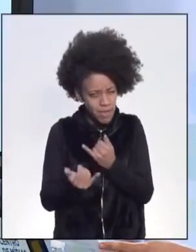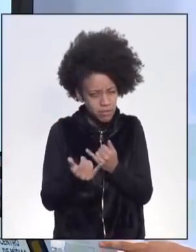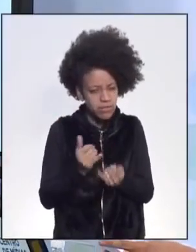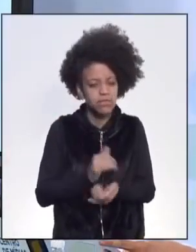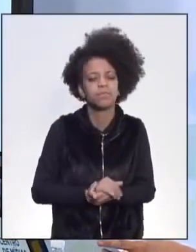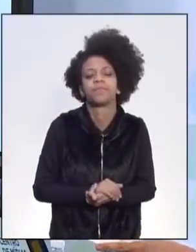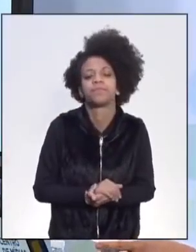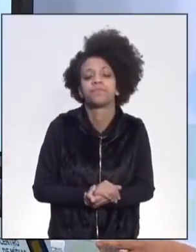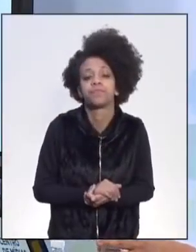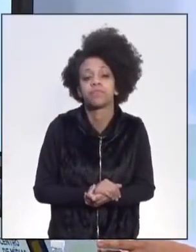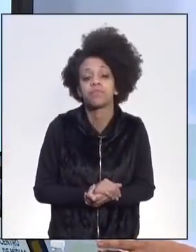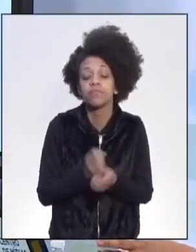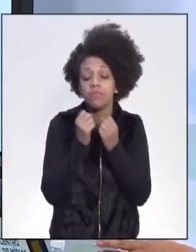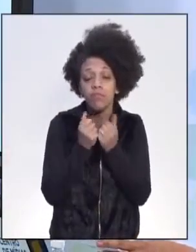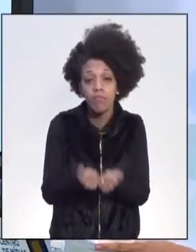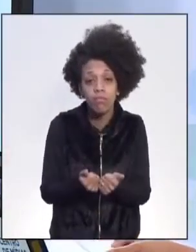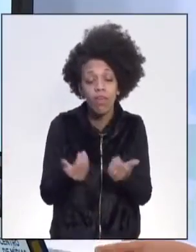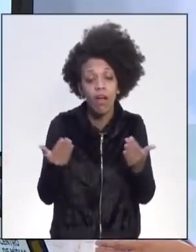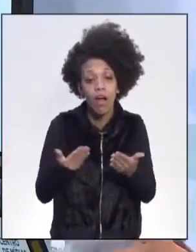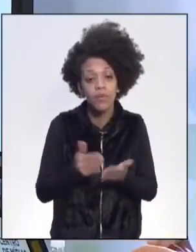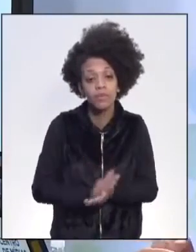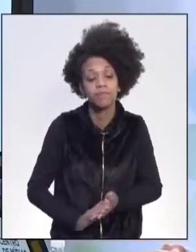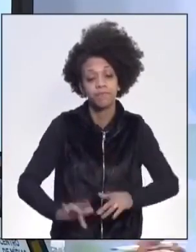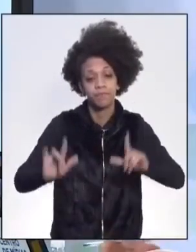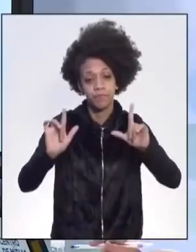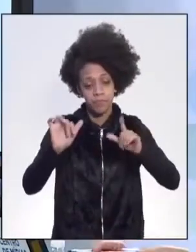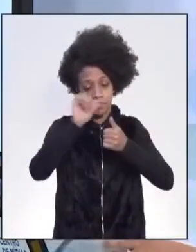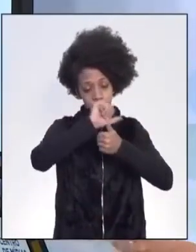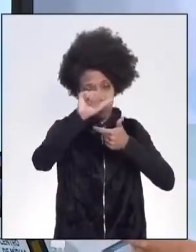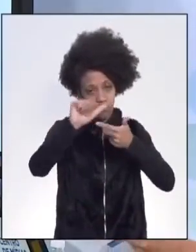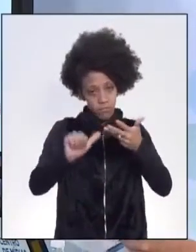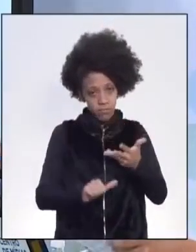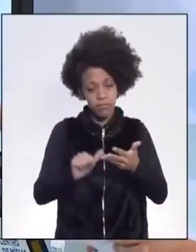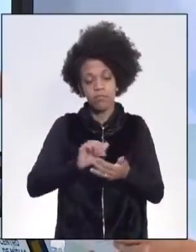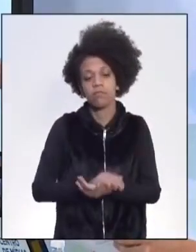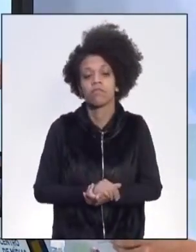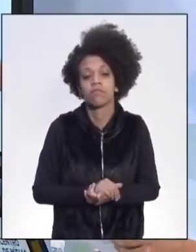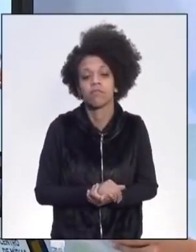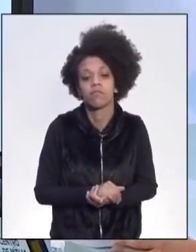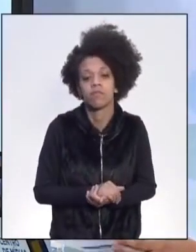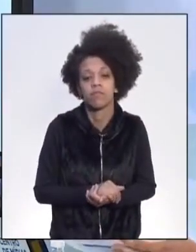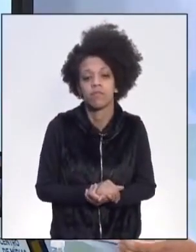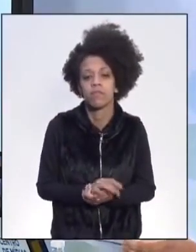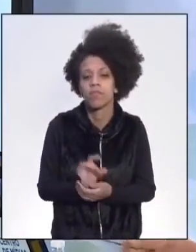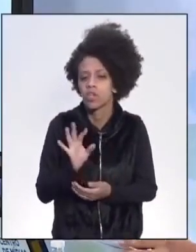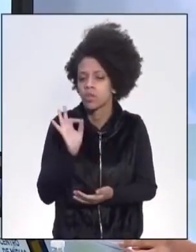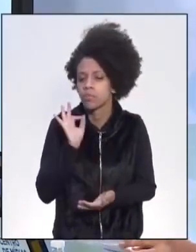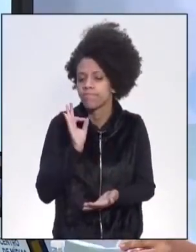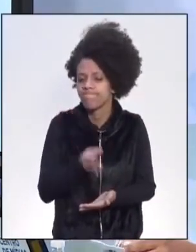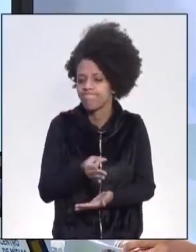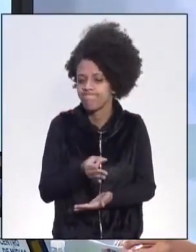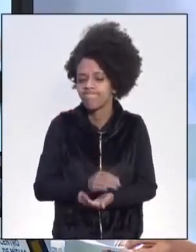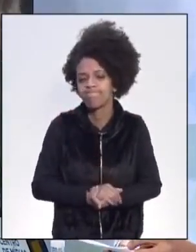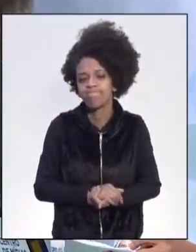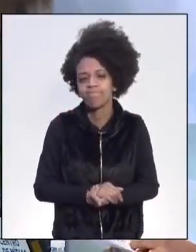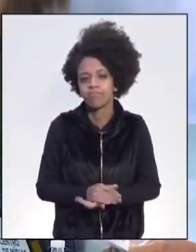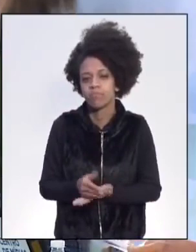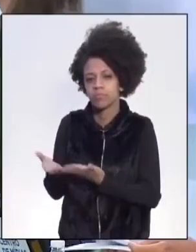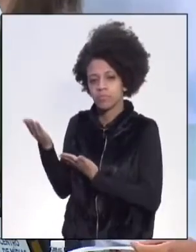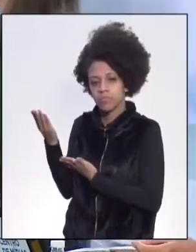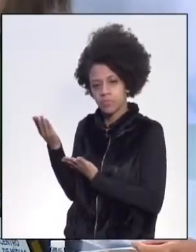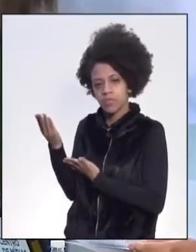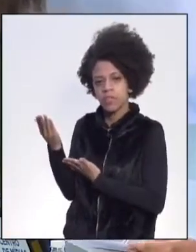né? Bom, muito bem. Então, vamos para o slide da correção. Vamos lá. Só para a gente ter certeza que vocês acertaram. Então, a